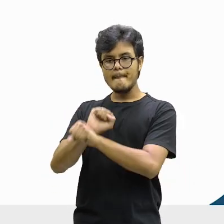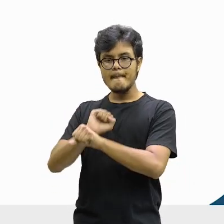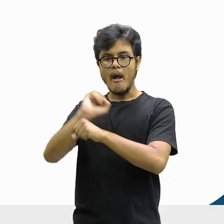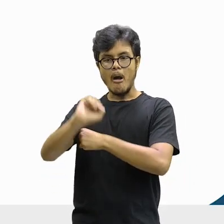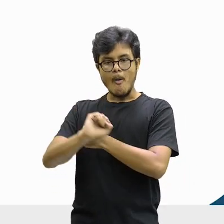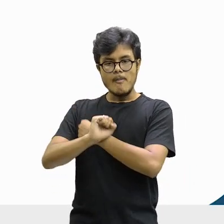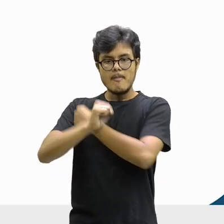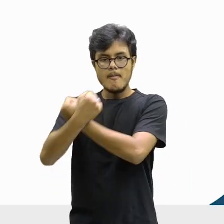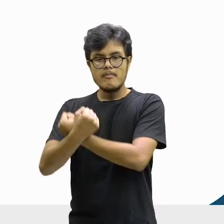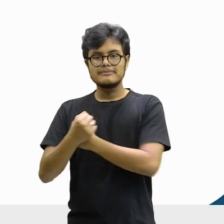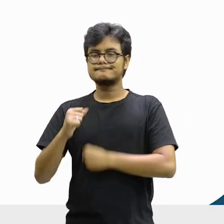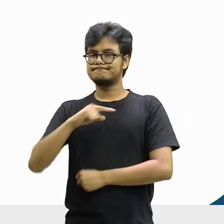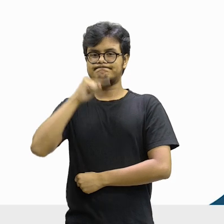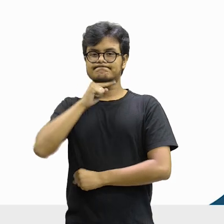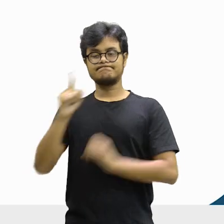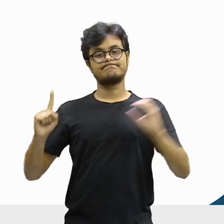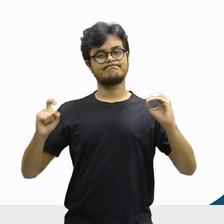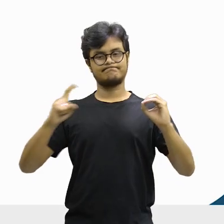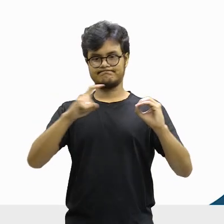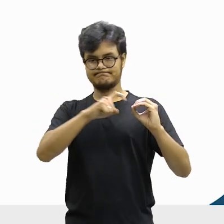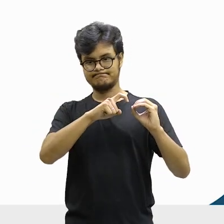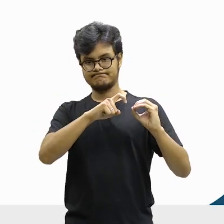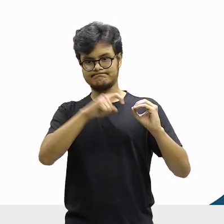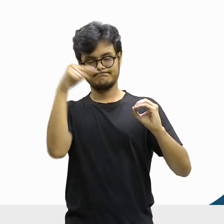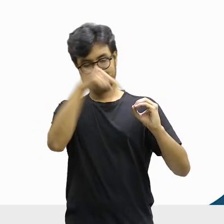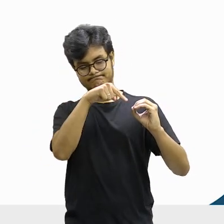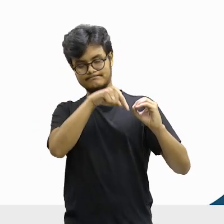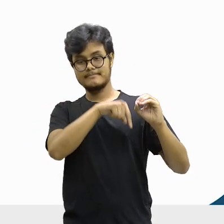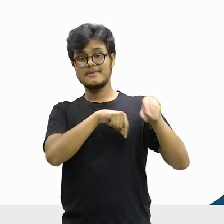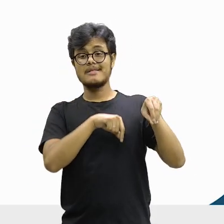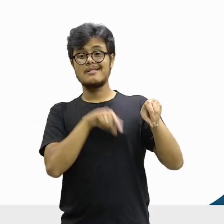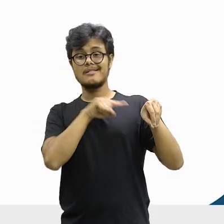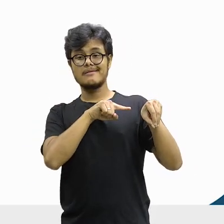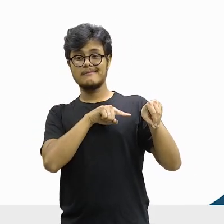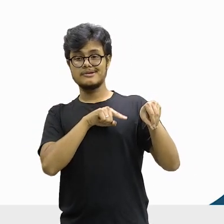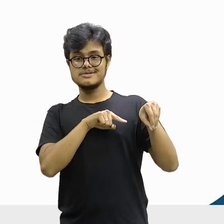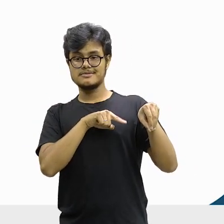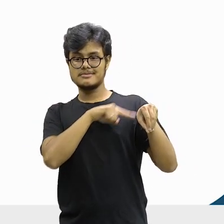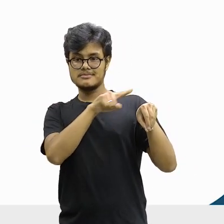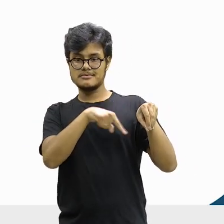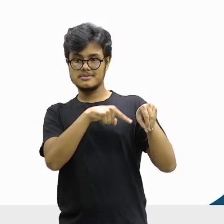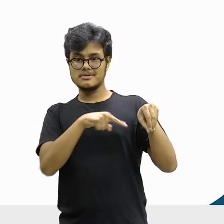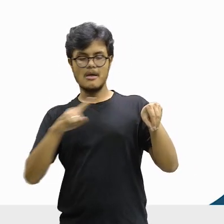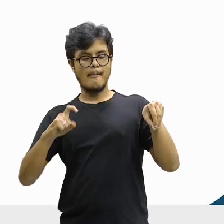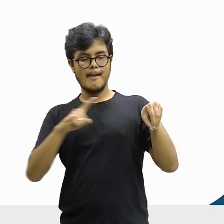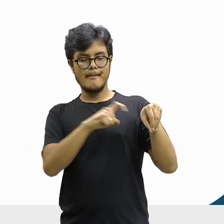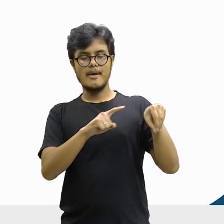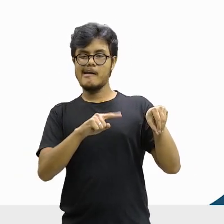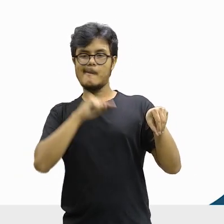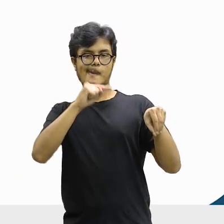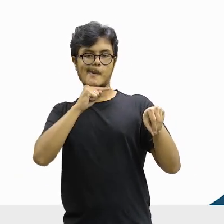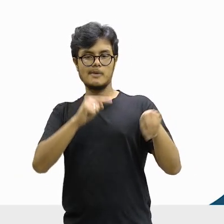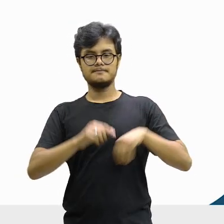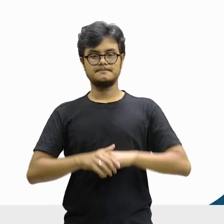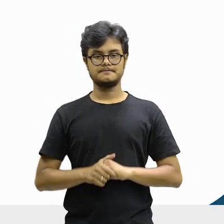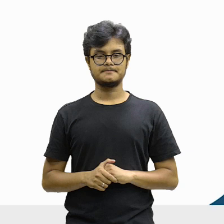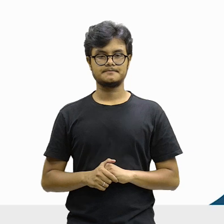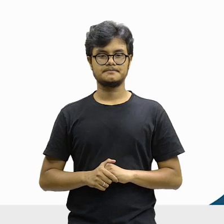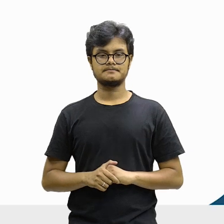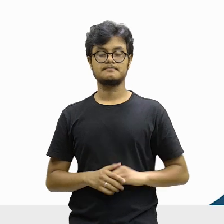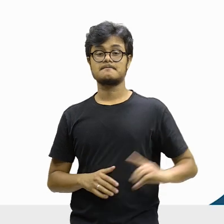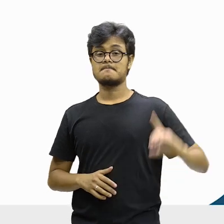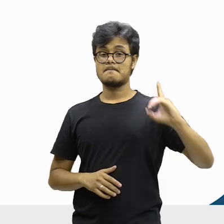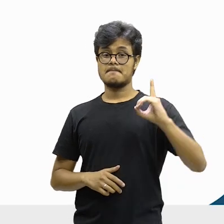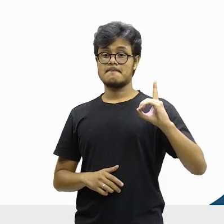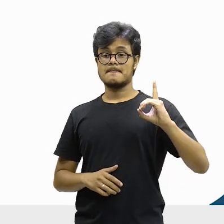física que bloqueia a chegada dos espermatozoides no útero, laqueadura tubária.